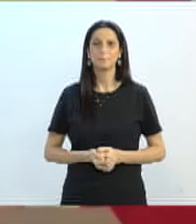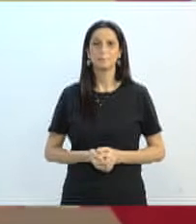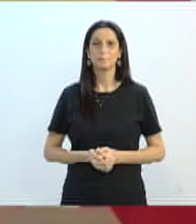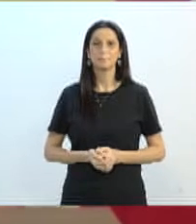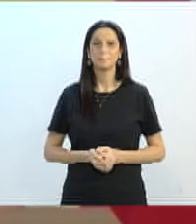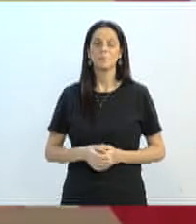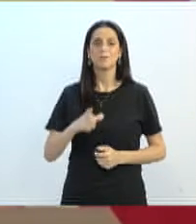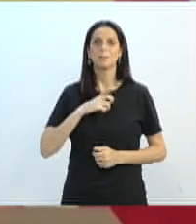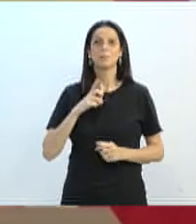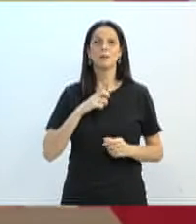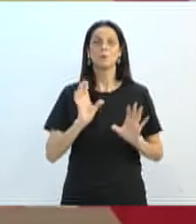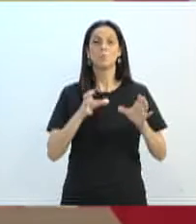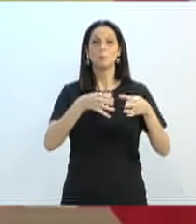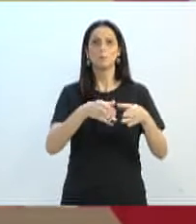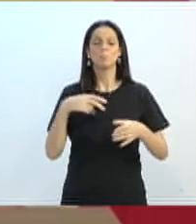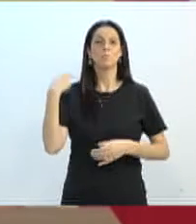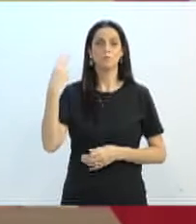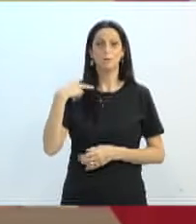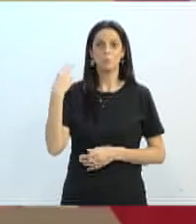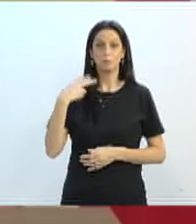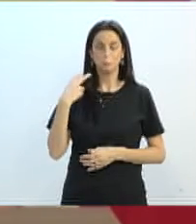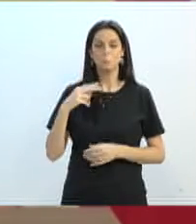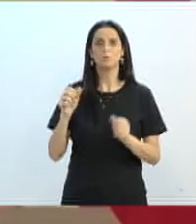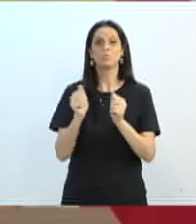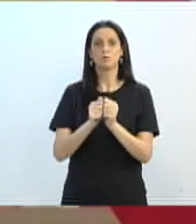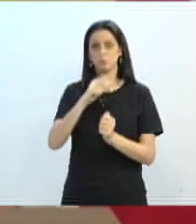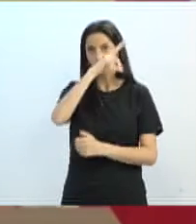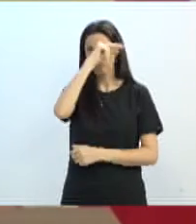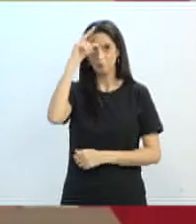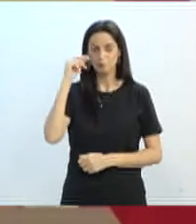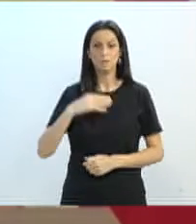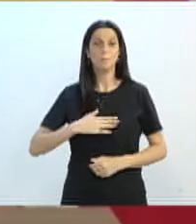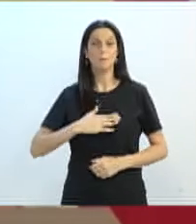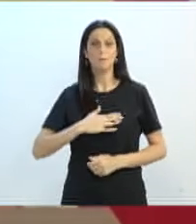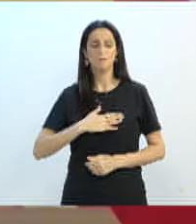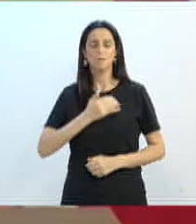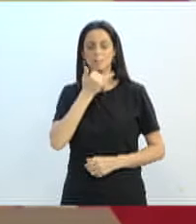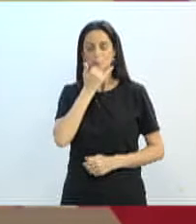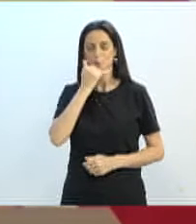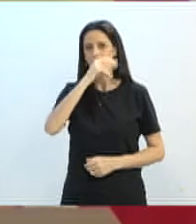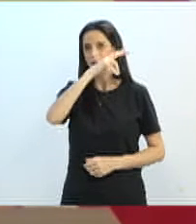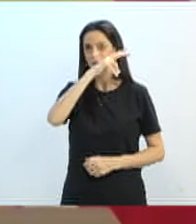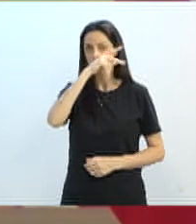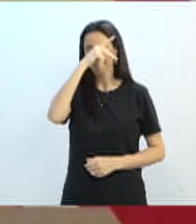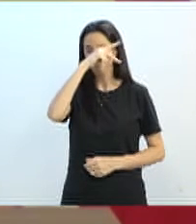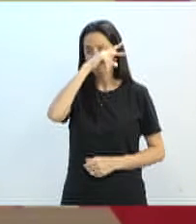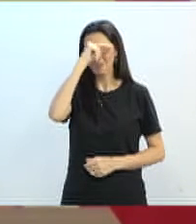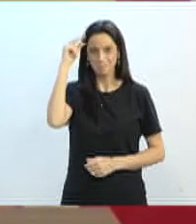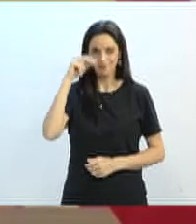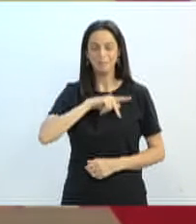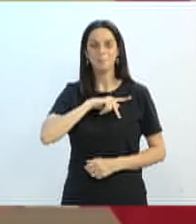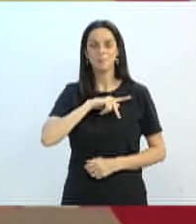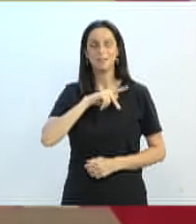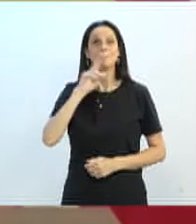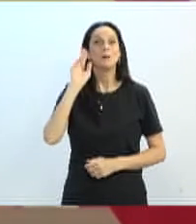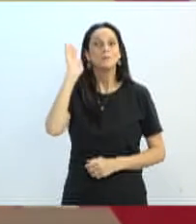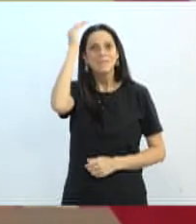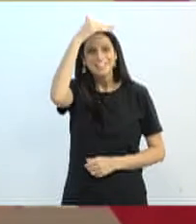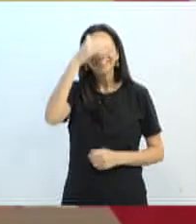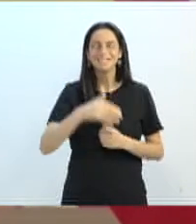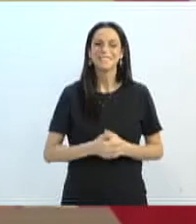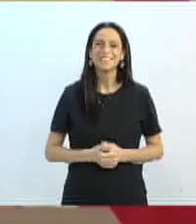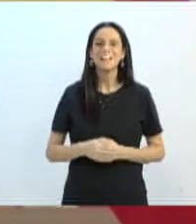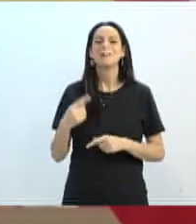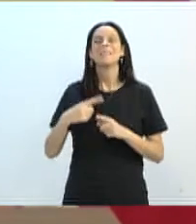uma comitiva de vereadores com o prefeito Mário, fazer esse trajeto, vereador Diego, né, da importância da abertura